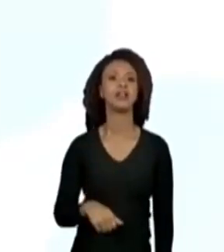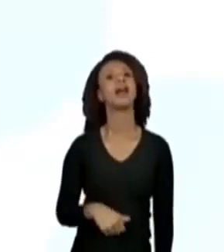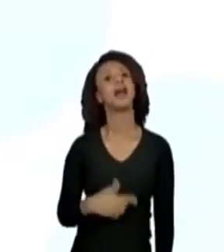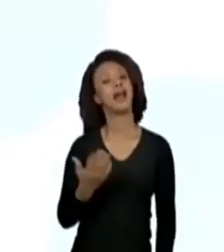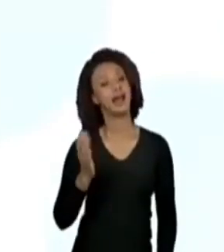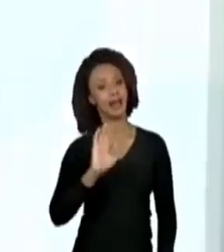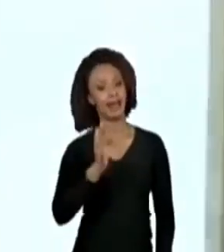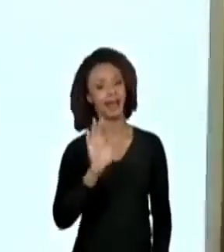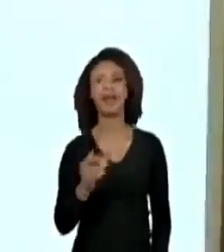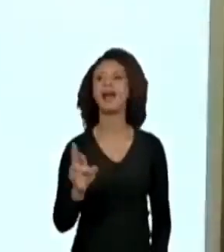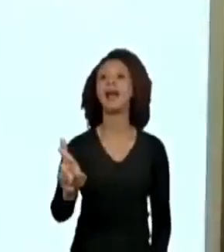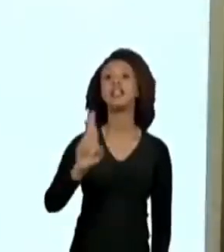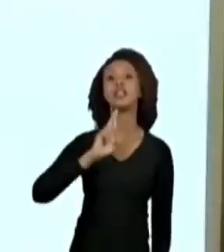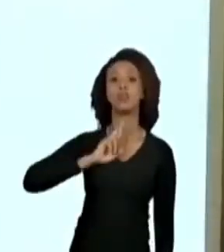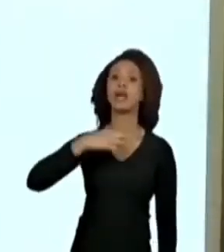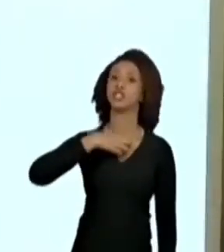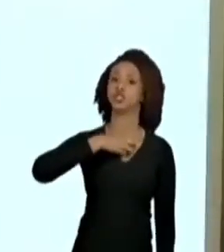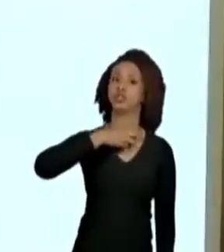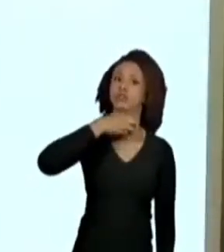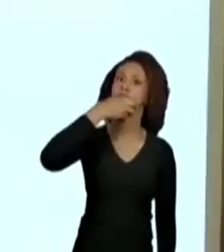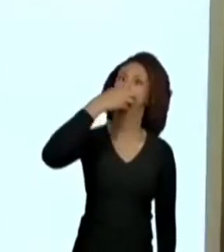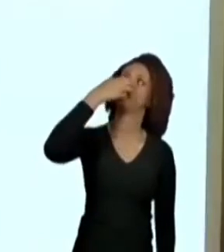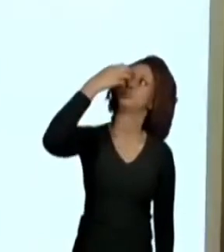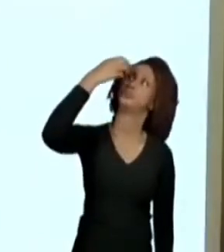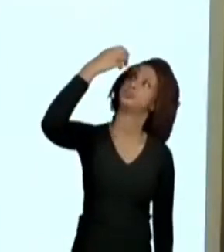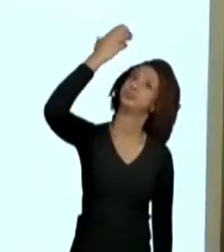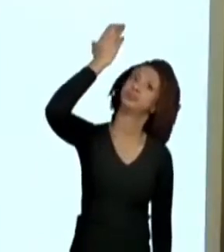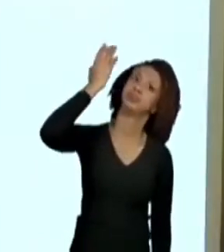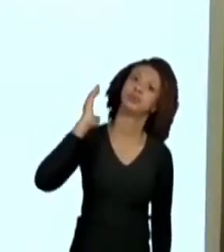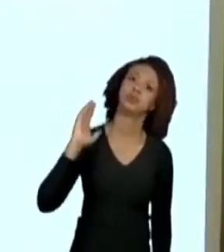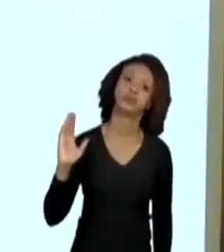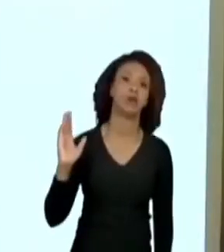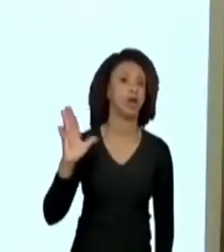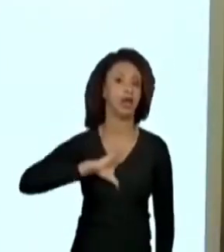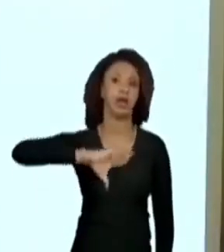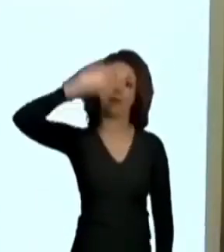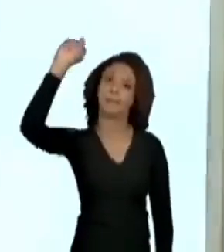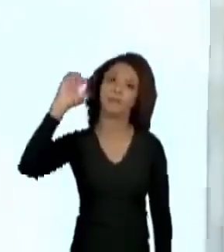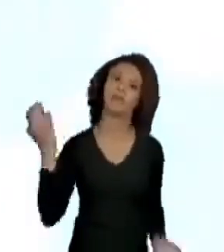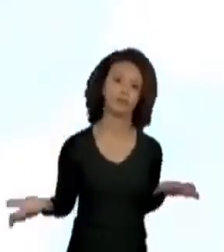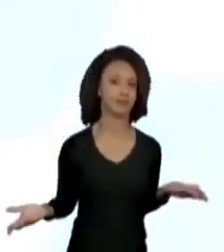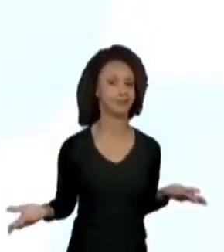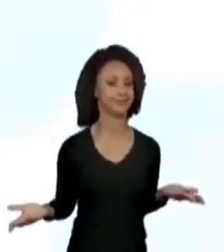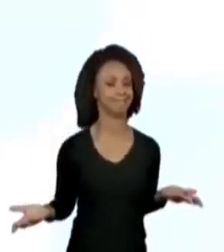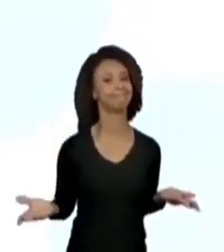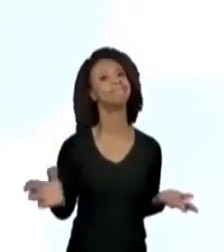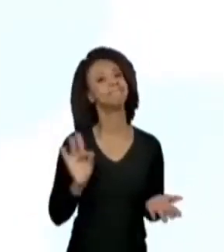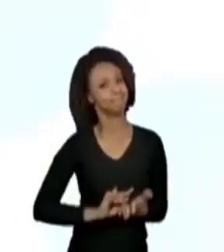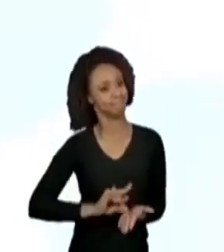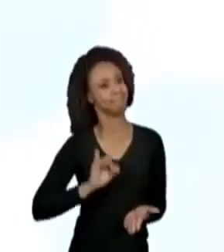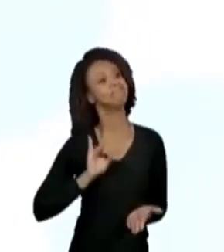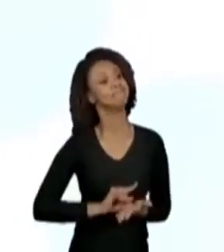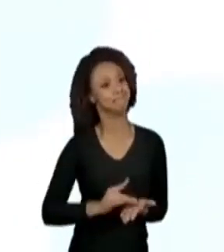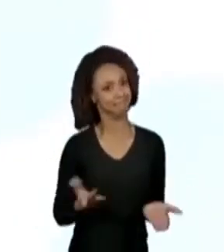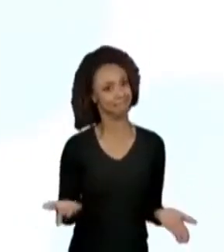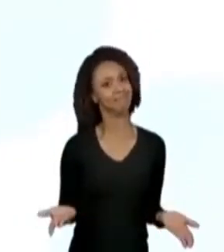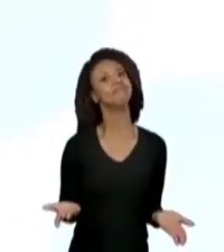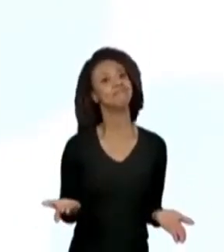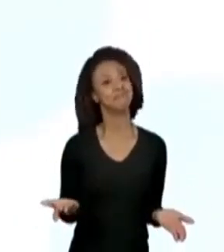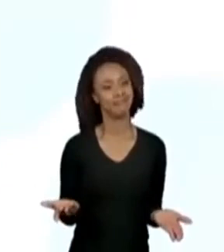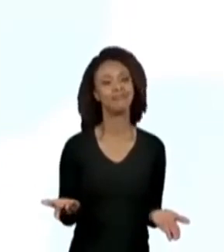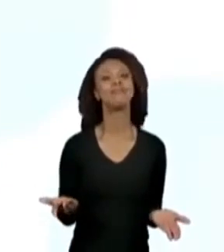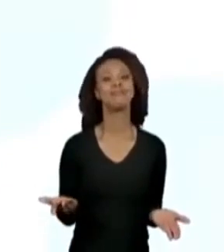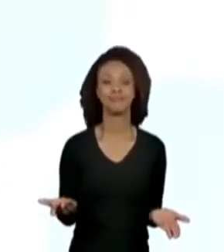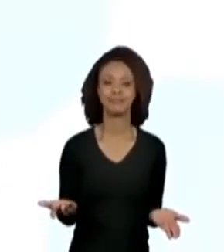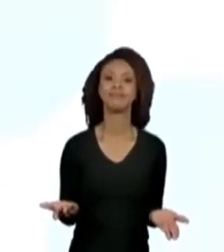bem grande. É, acho que só o pescoço dela ali já ganhava do elefante. Verdade, não tem jeito. A gente vai colocar aqui,